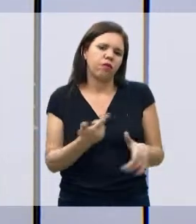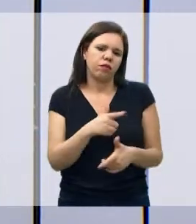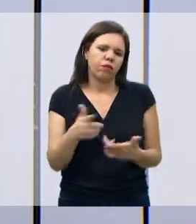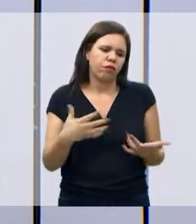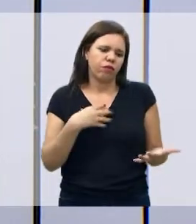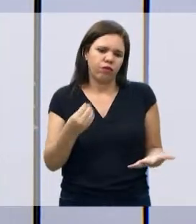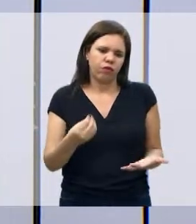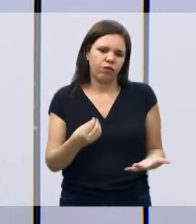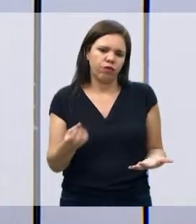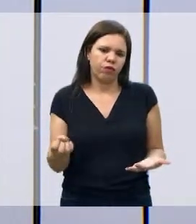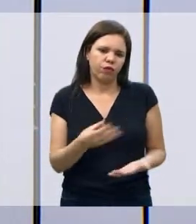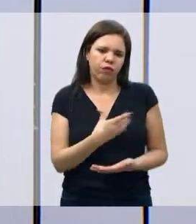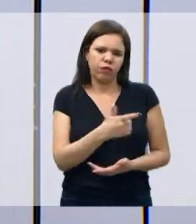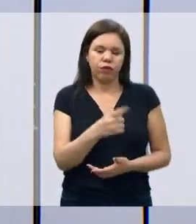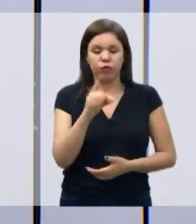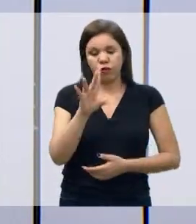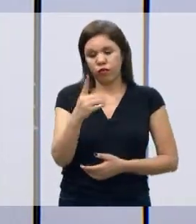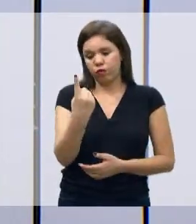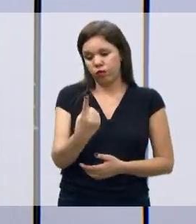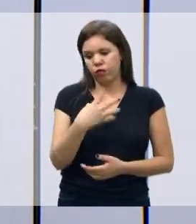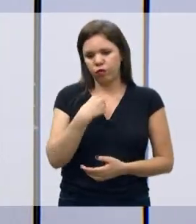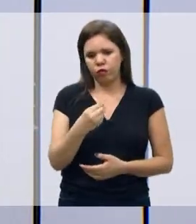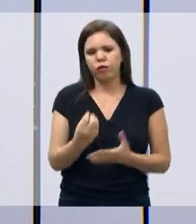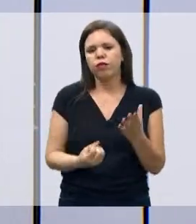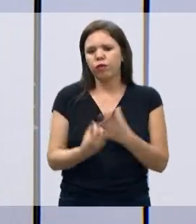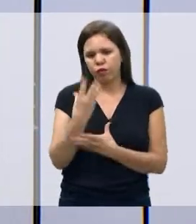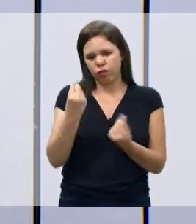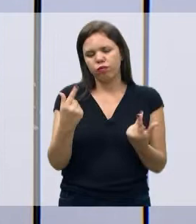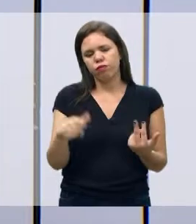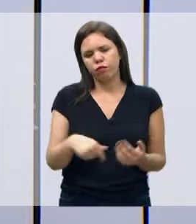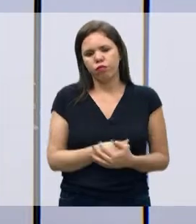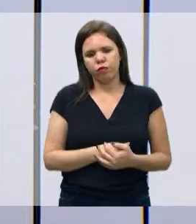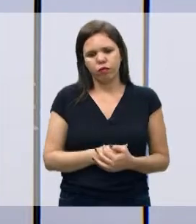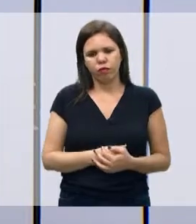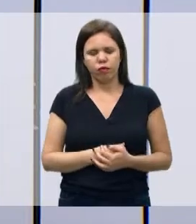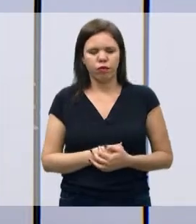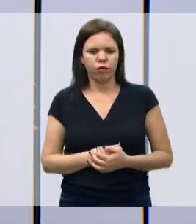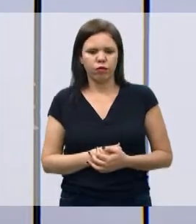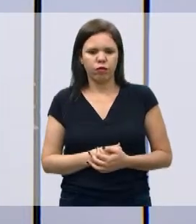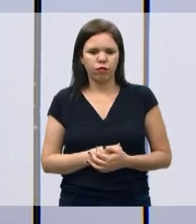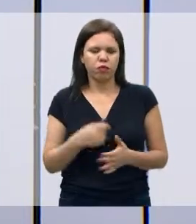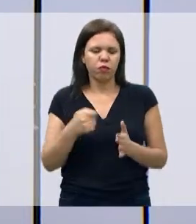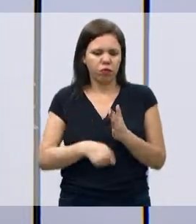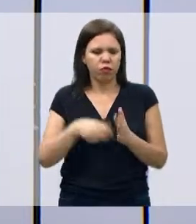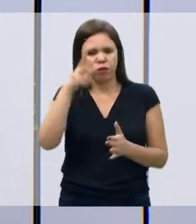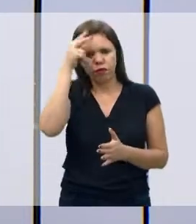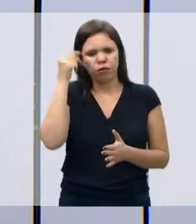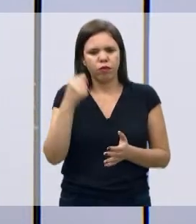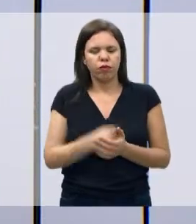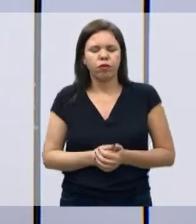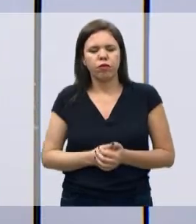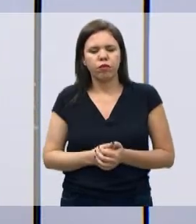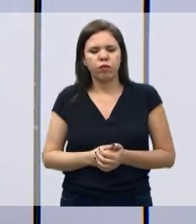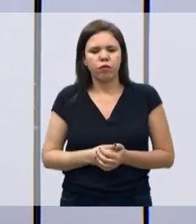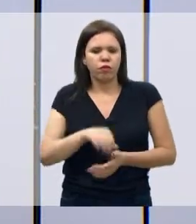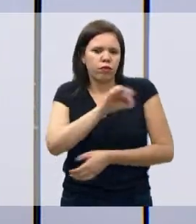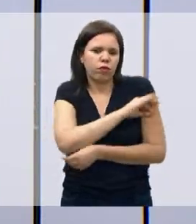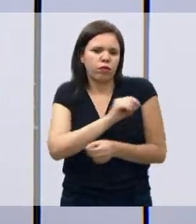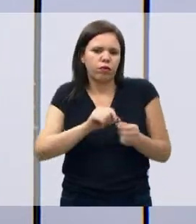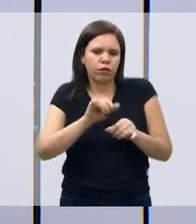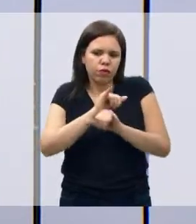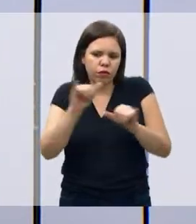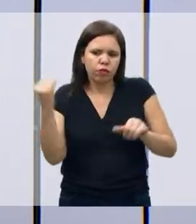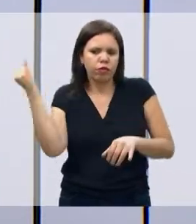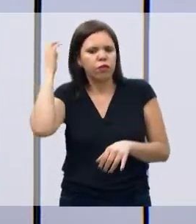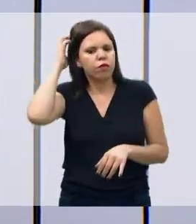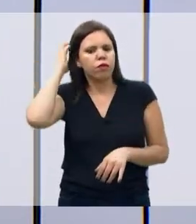mais novo, ou só tem um filho, e acontece muito isso, né? Então, essa política que a prefeitura está fazendo é uma política